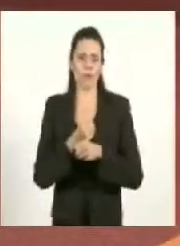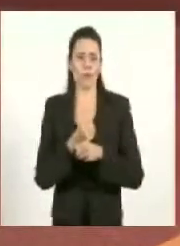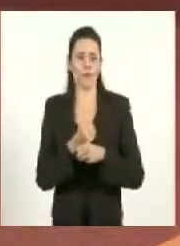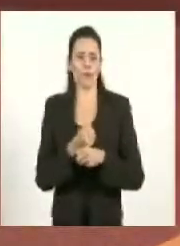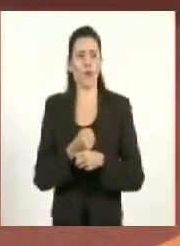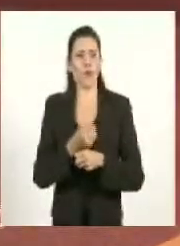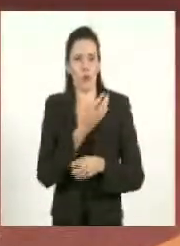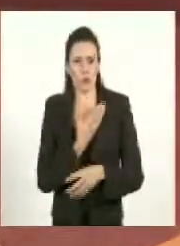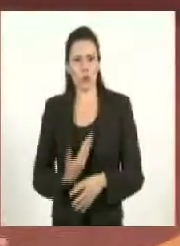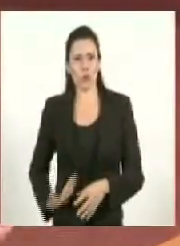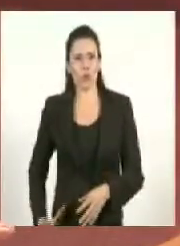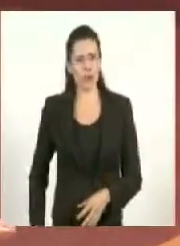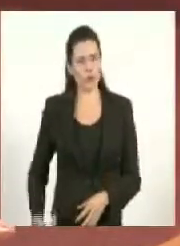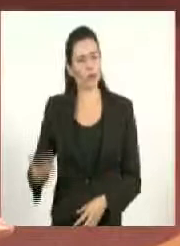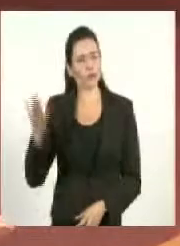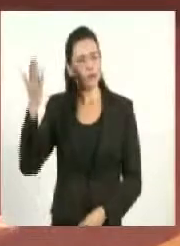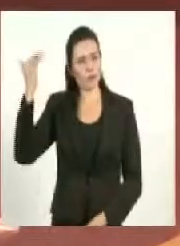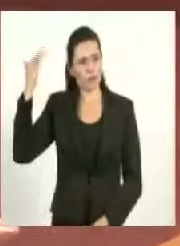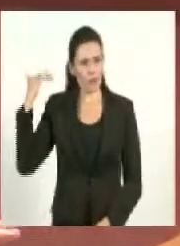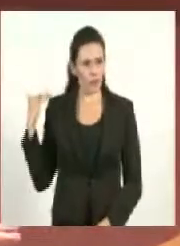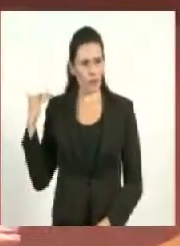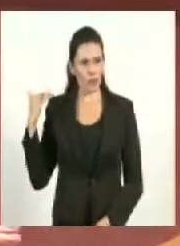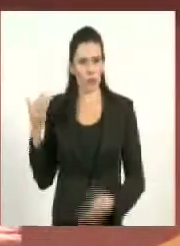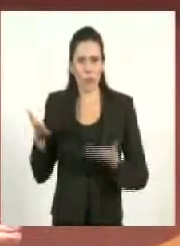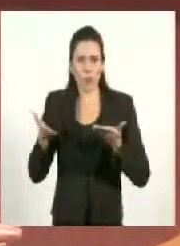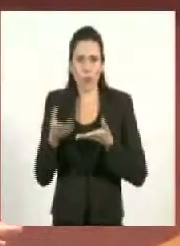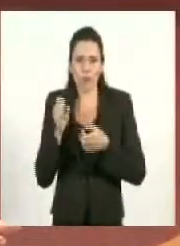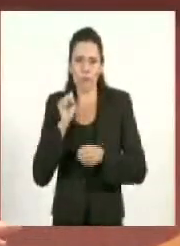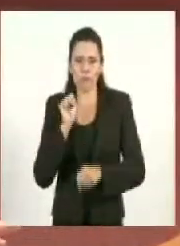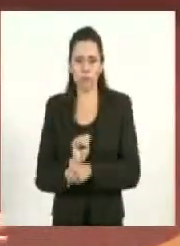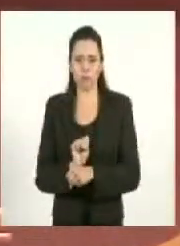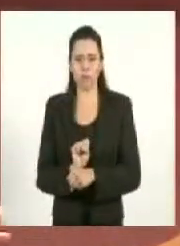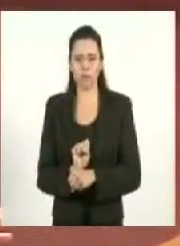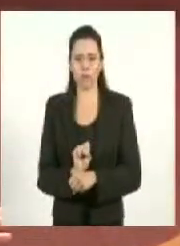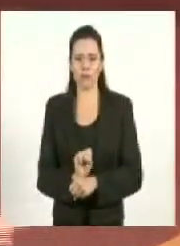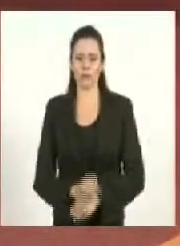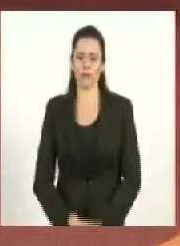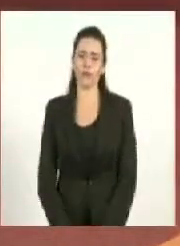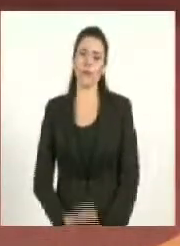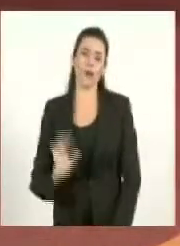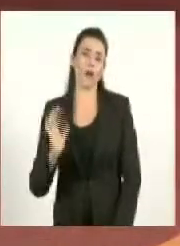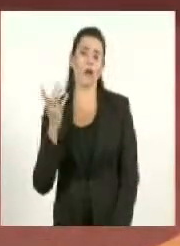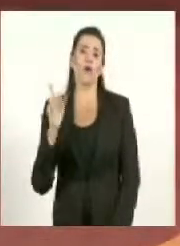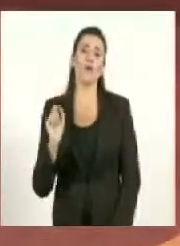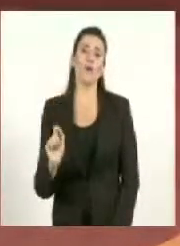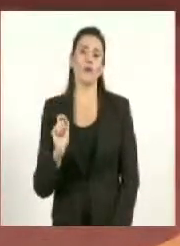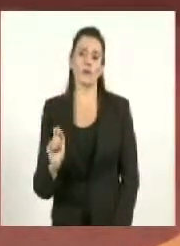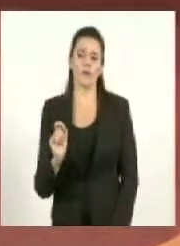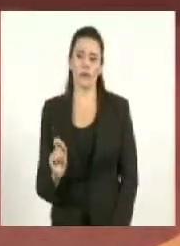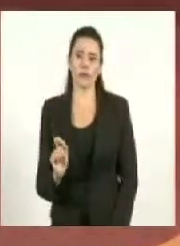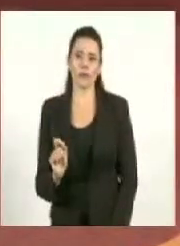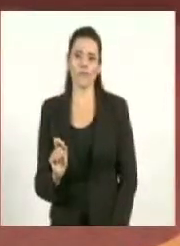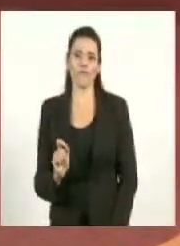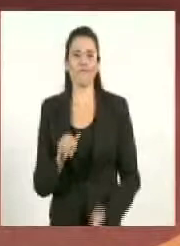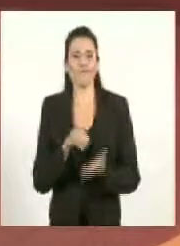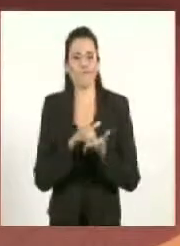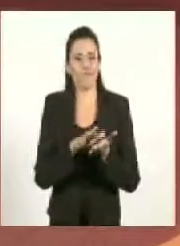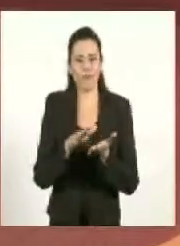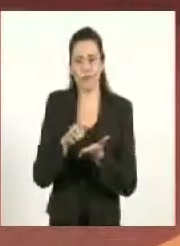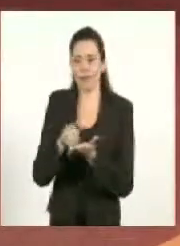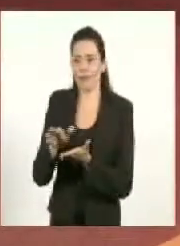paradas. O que é que acontece com isso? Provocou demissão em massa no setor da construção civil.